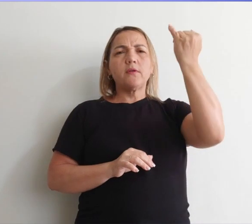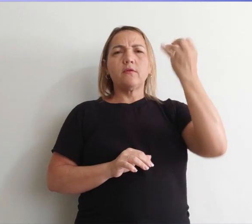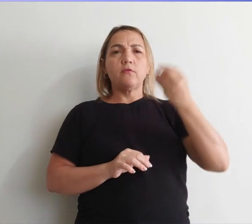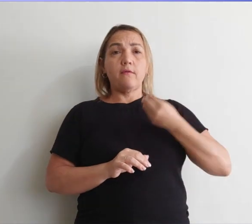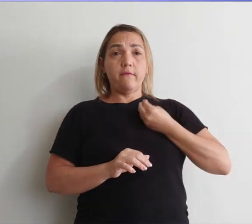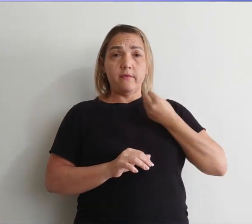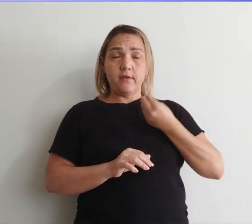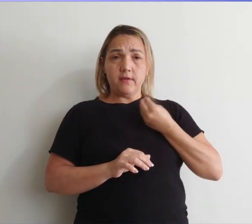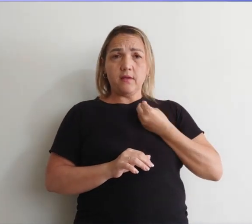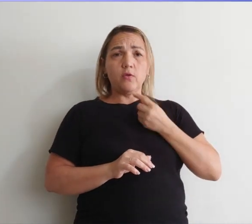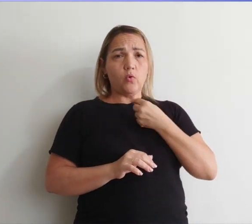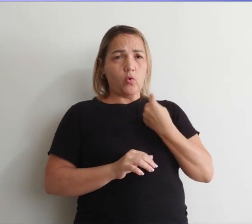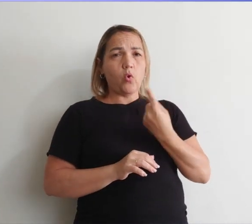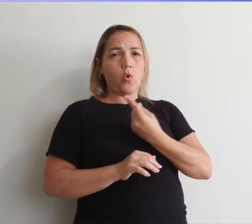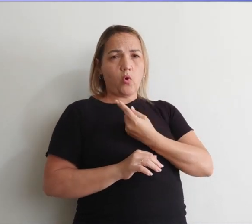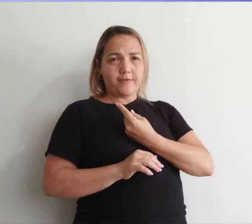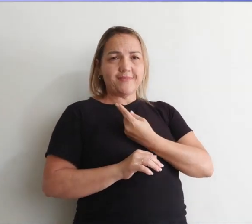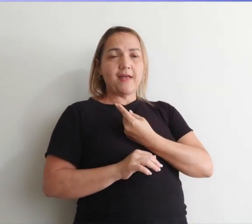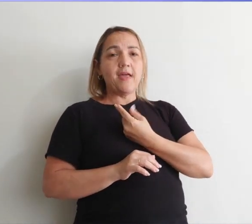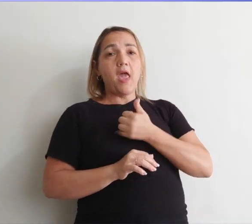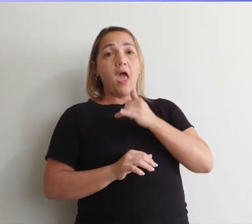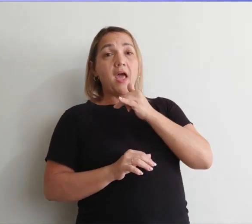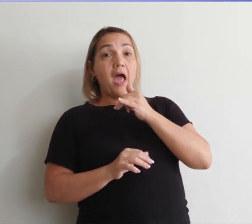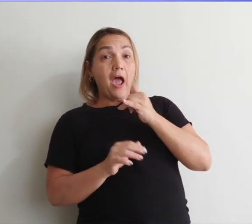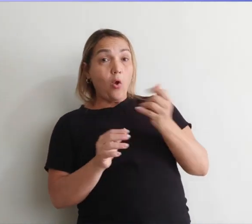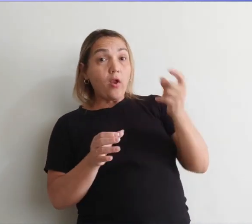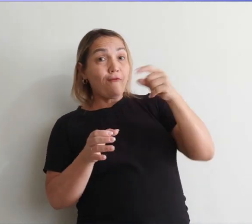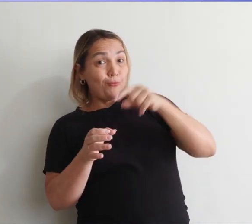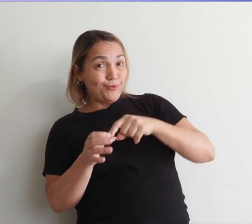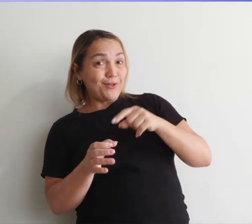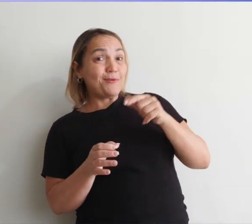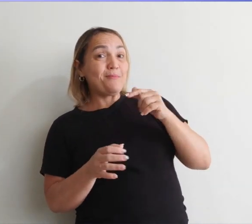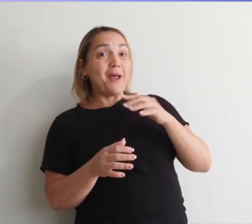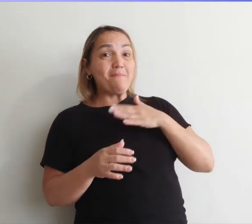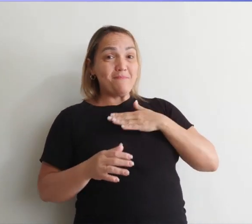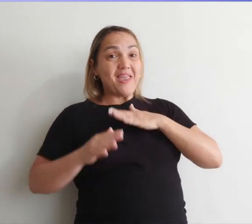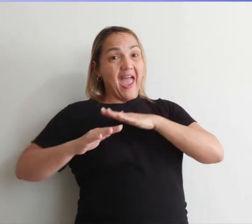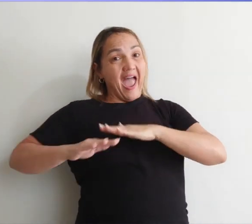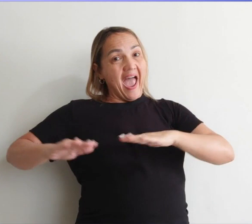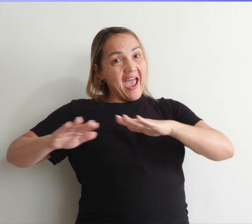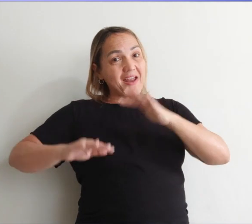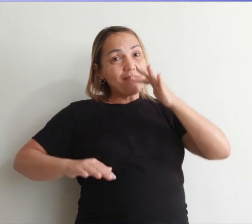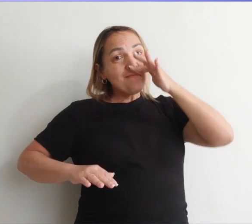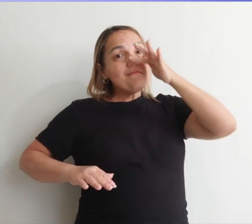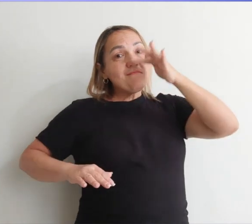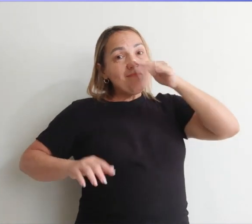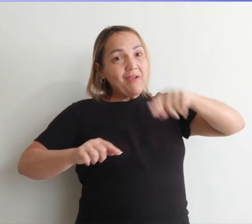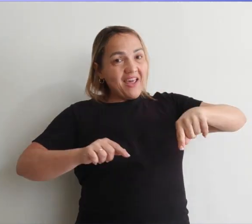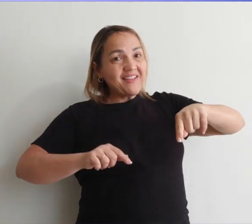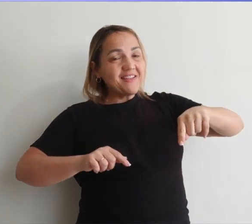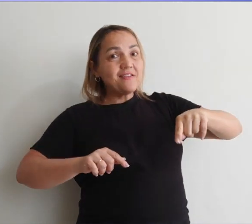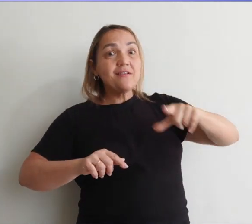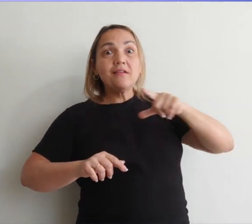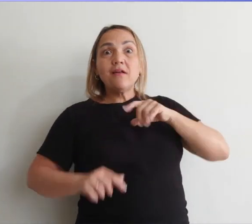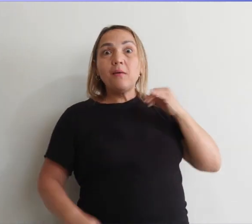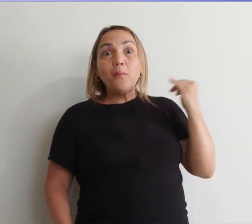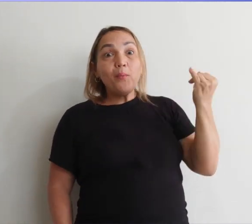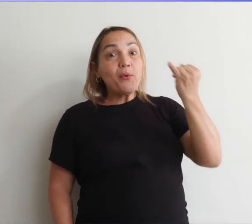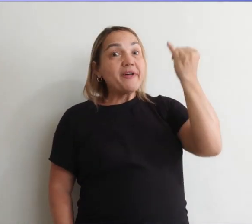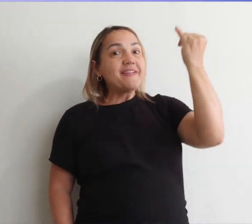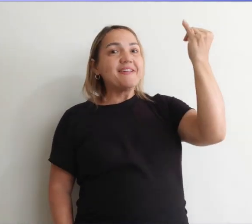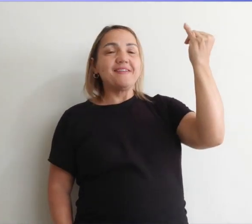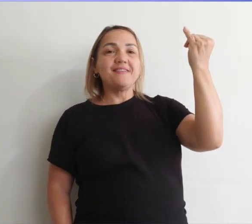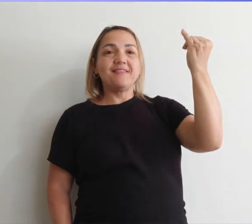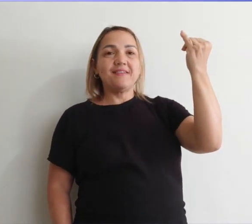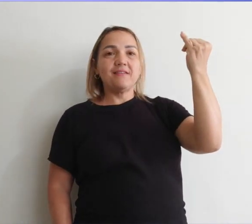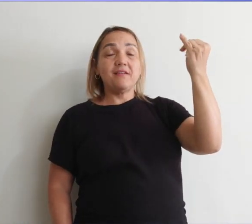na nossa vida. E a paisagem das plantas, agora voltando para a minha área, óbvio, né, as plantas, ela tem uma importância que muitas